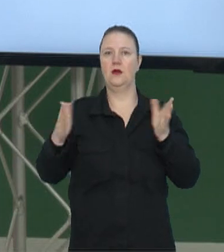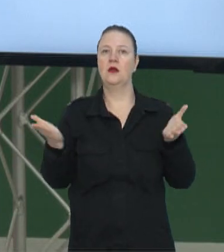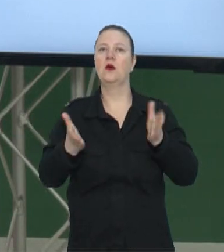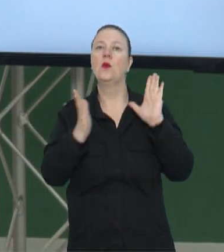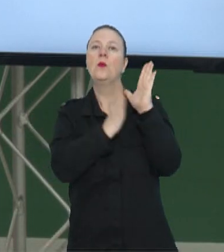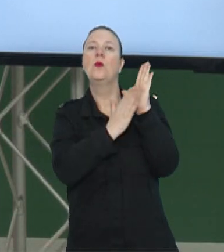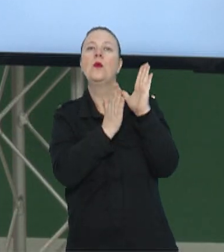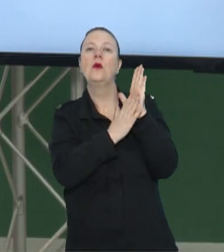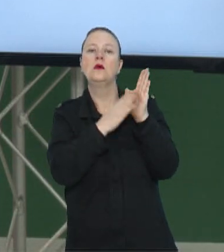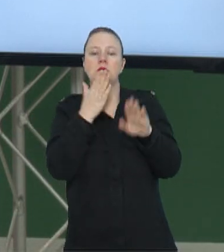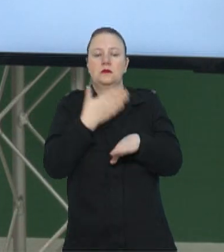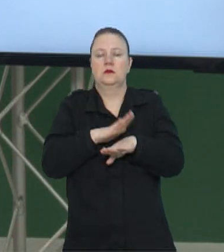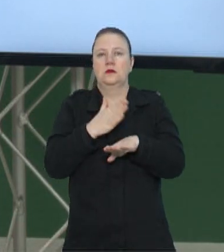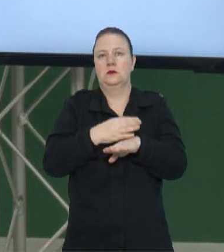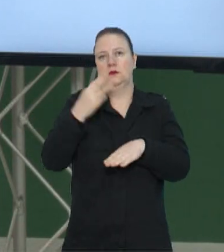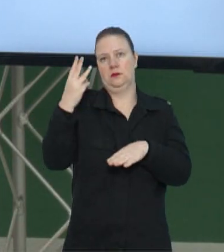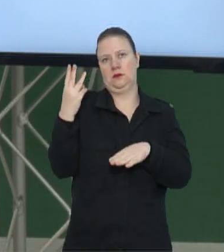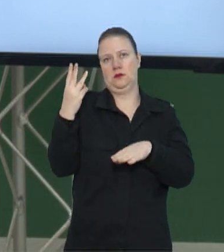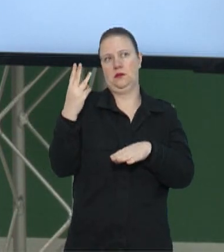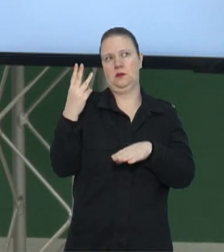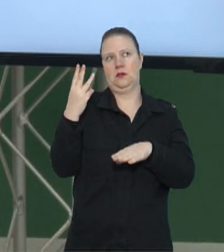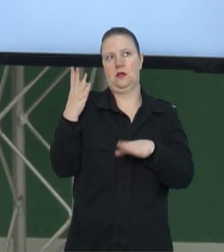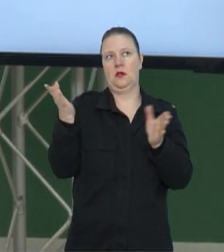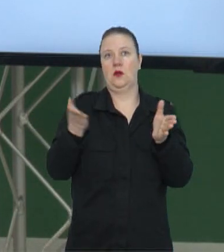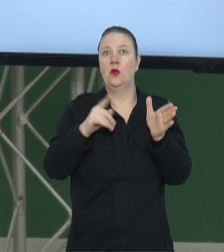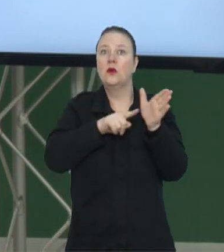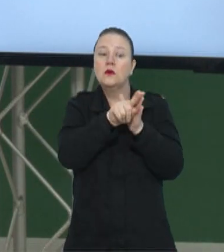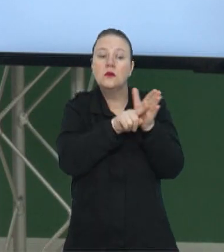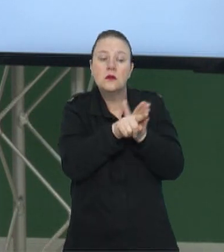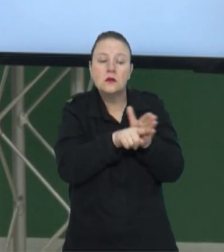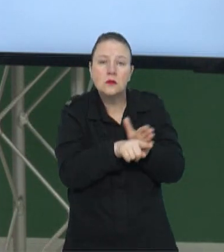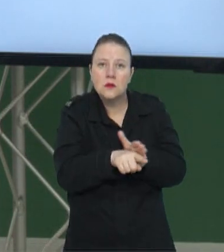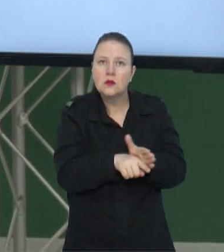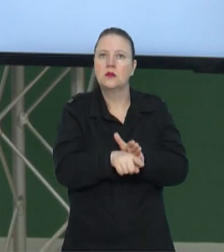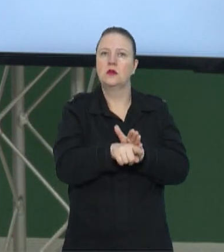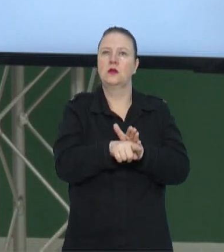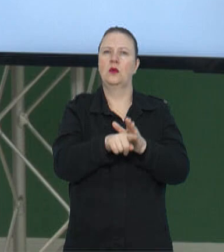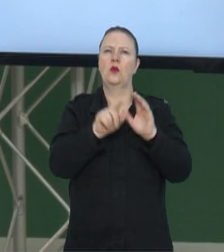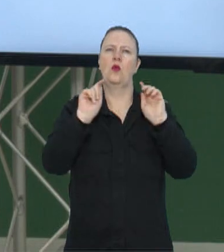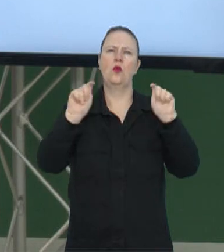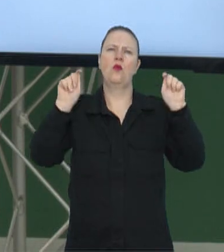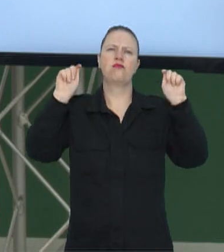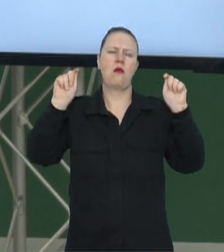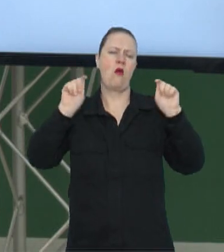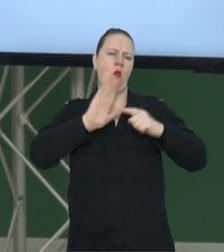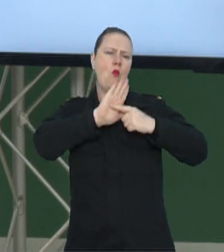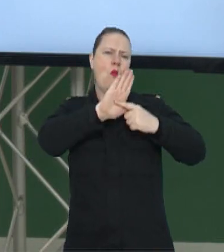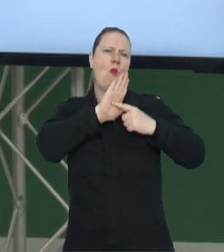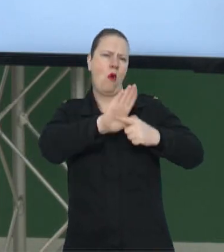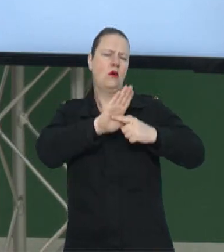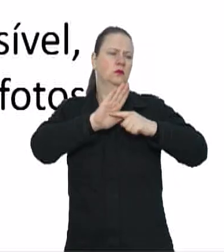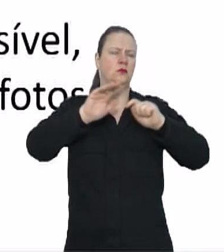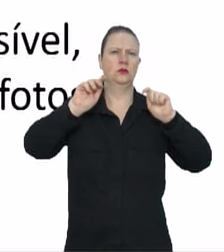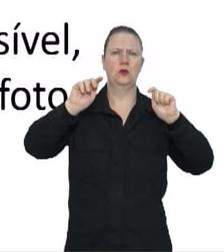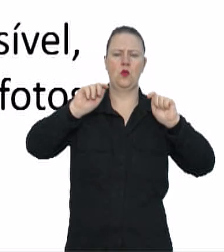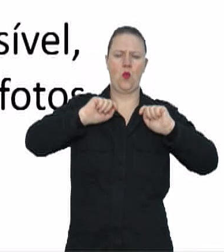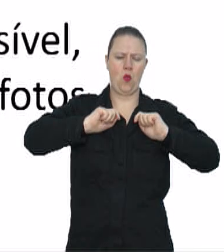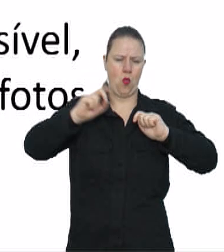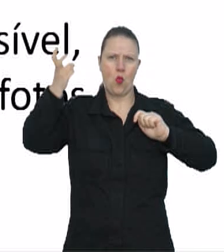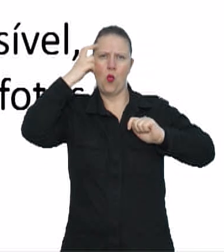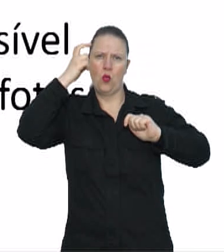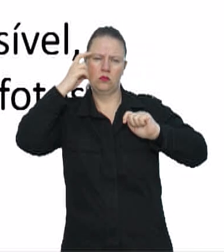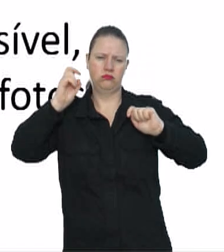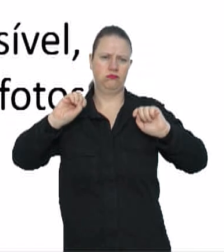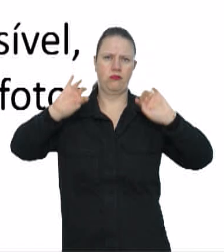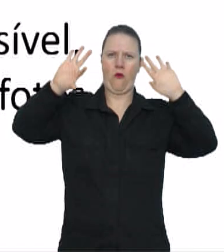proposta do exercício 3 é que vocês realizem uma pesquisa sobre as manifestações culturais da cidade de vocês ou da